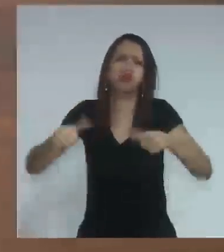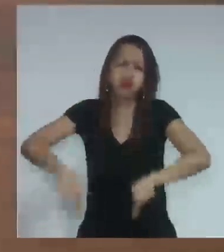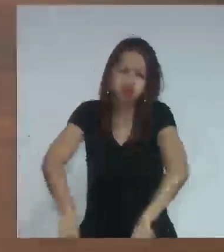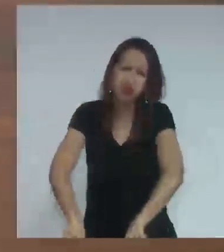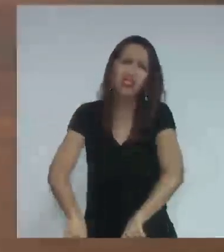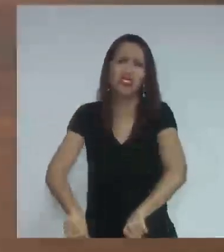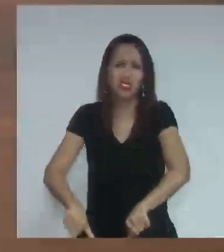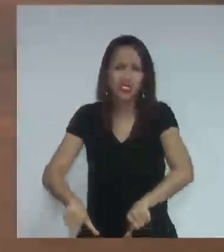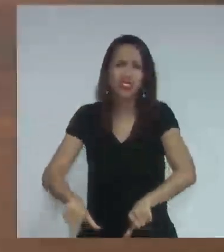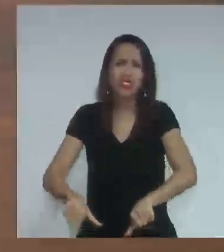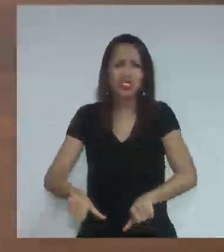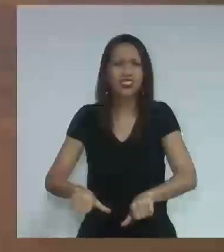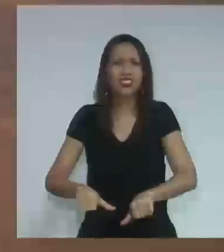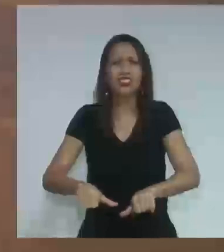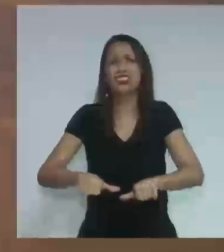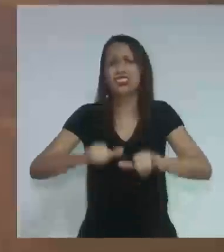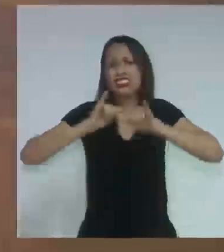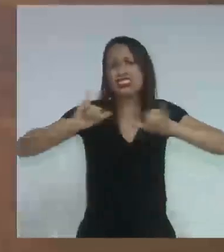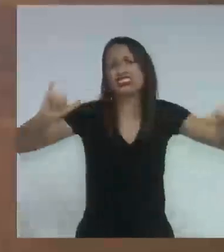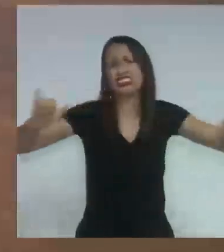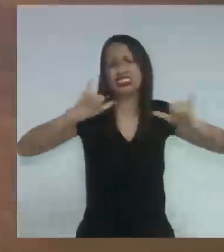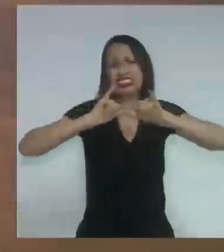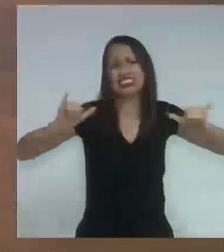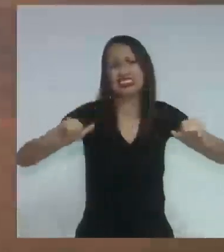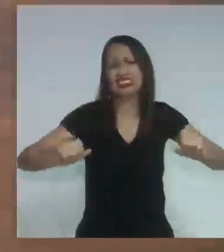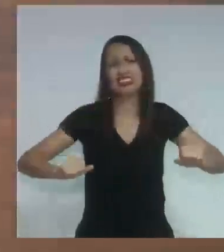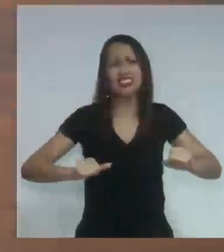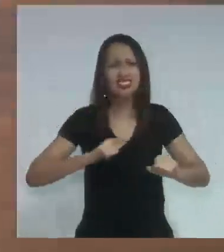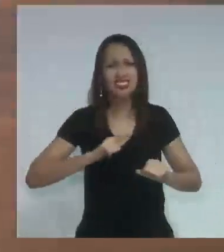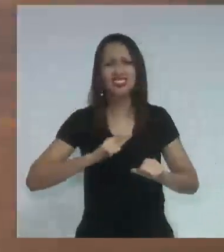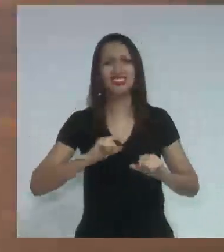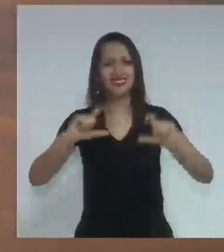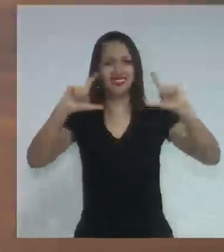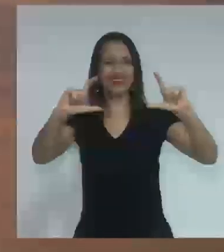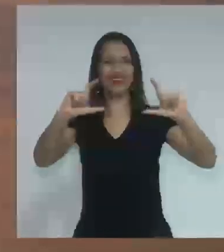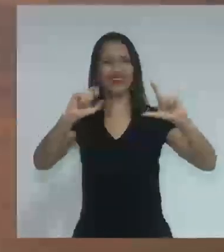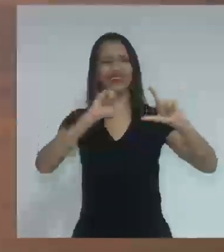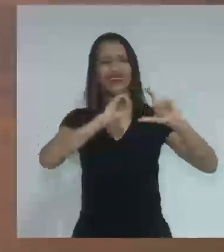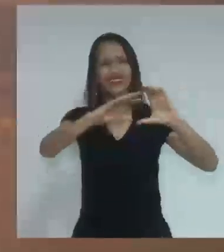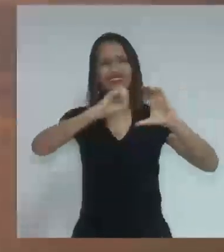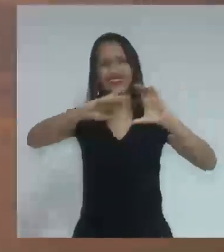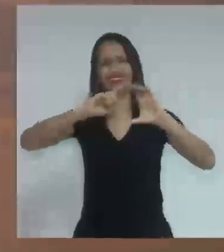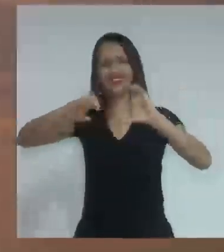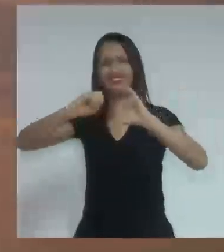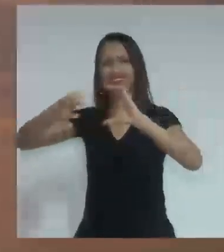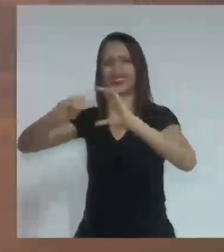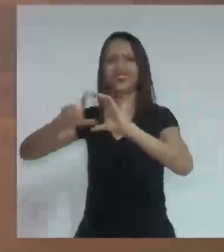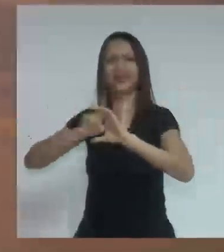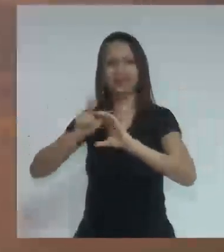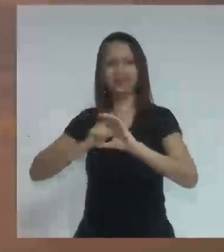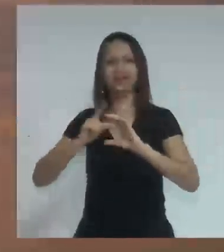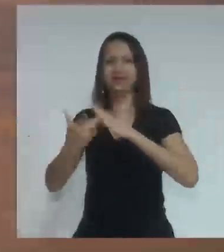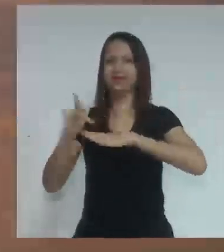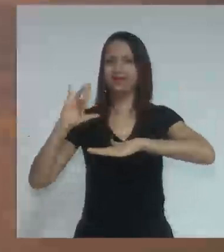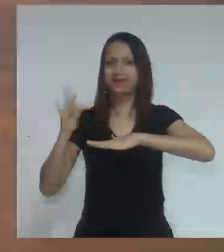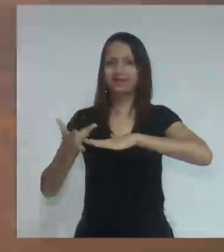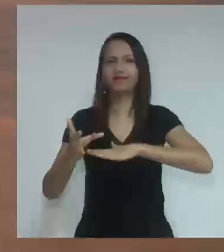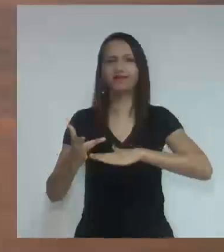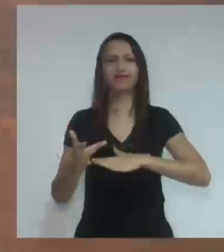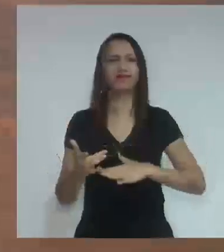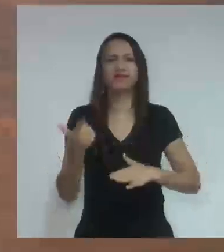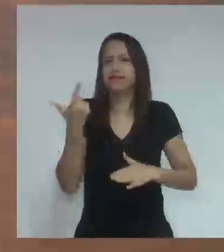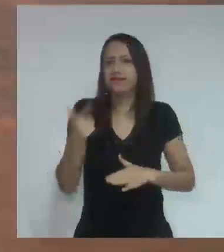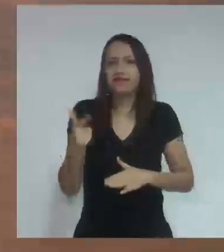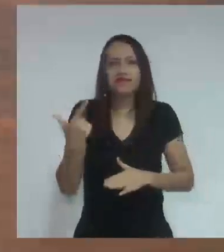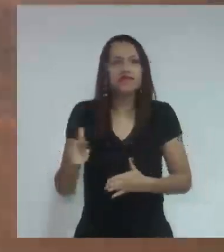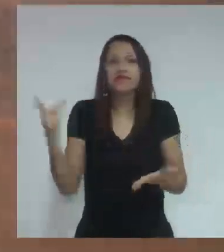foi longe fazendo vídeos, memes, postando nas redes sociais, inexistências de irregularidades. E